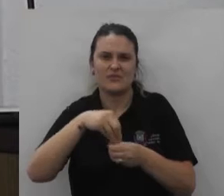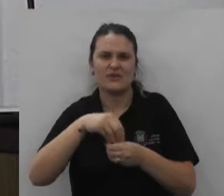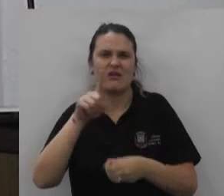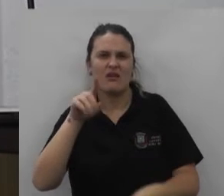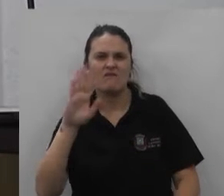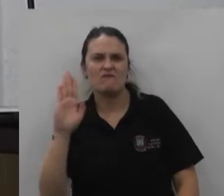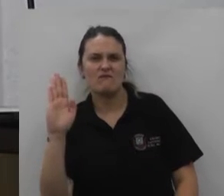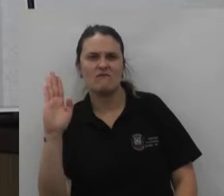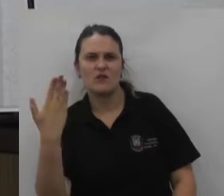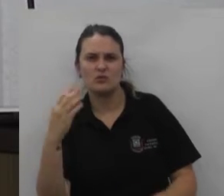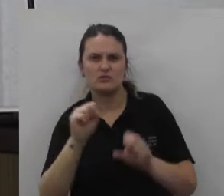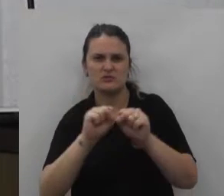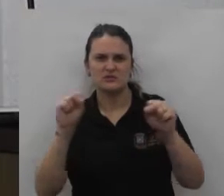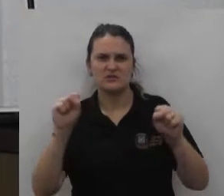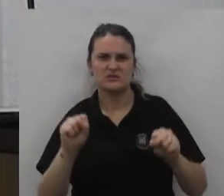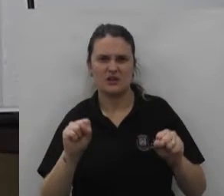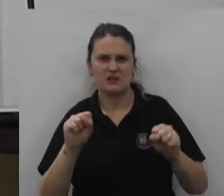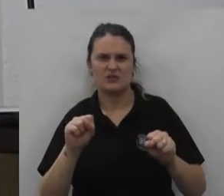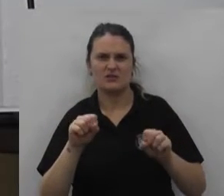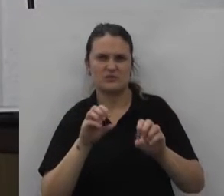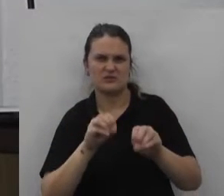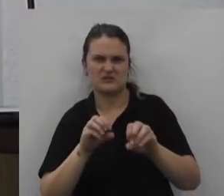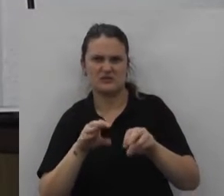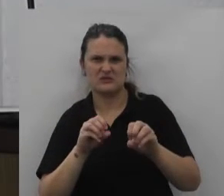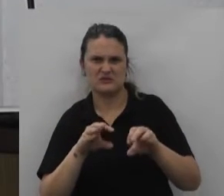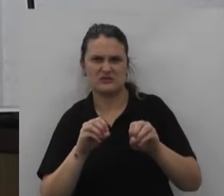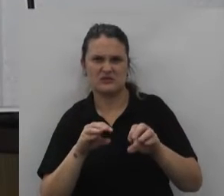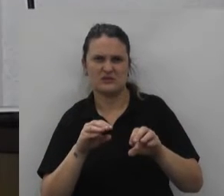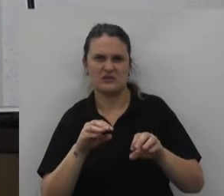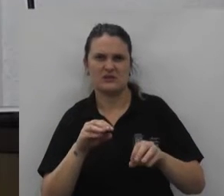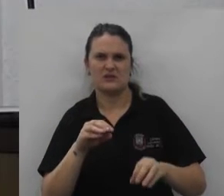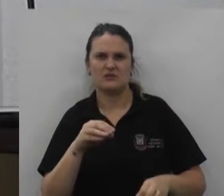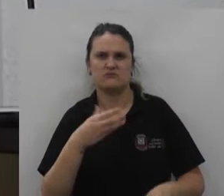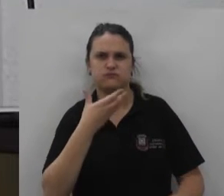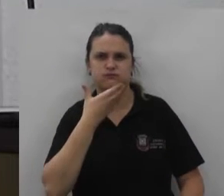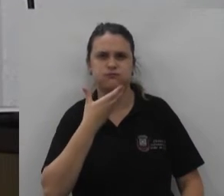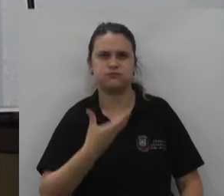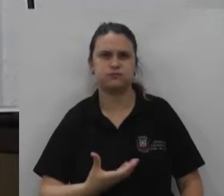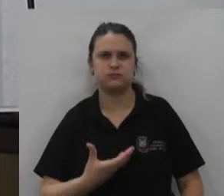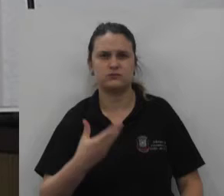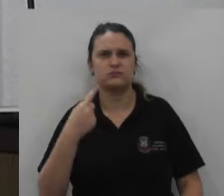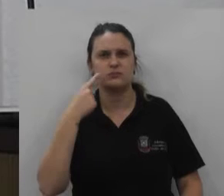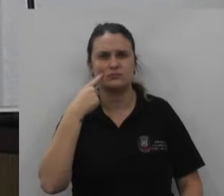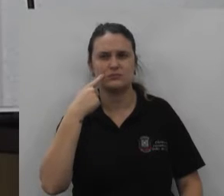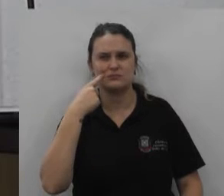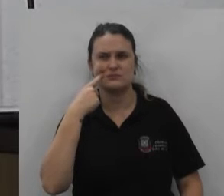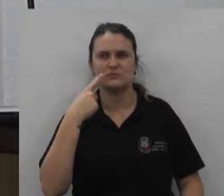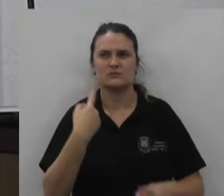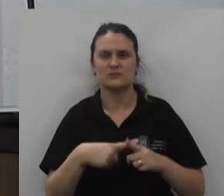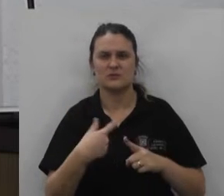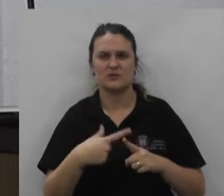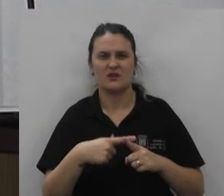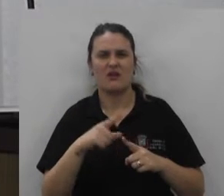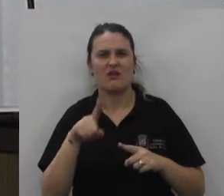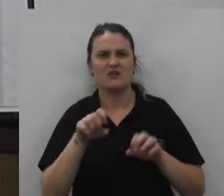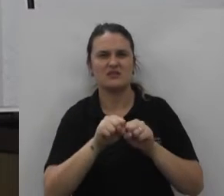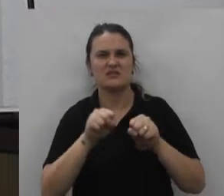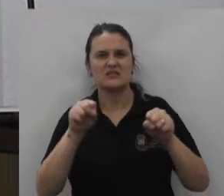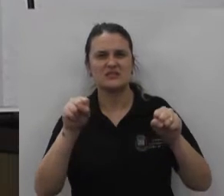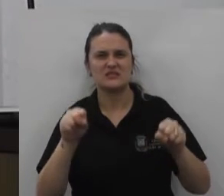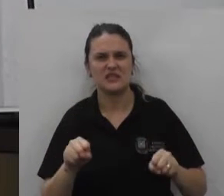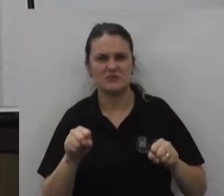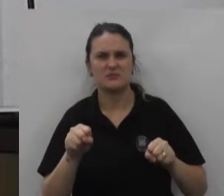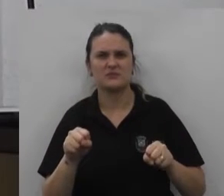por um falso sistema pseudo-pedagógico de Paulo Freire, que não passa de um